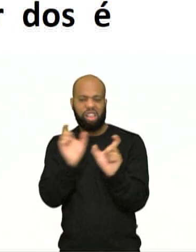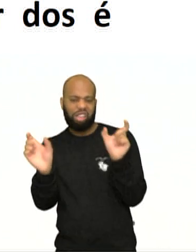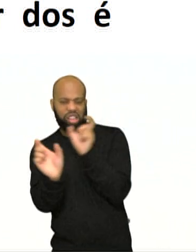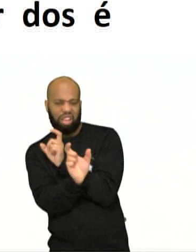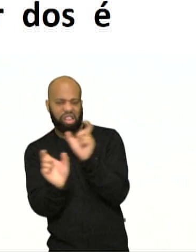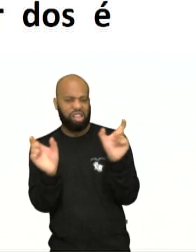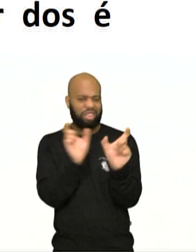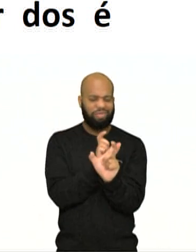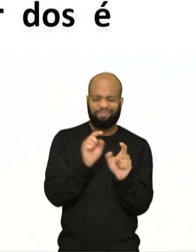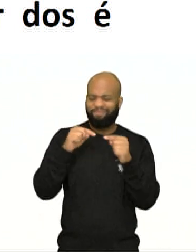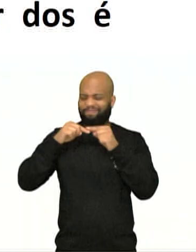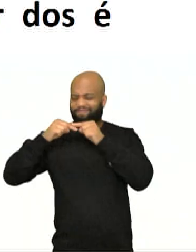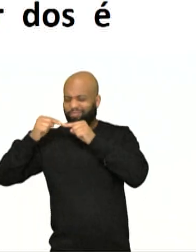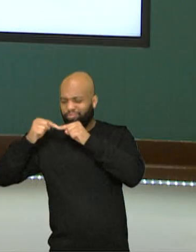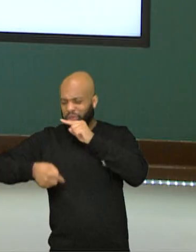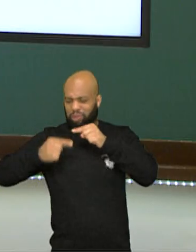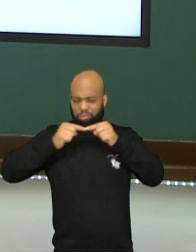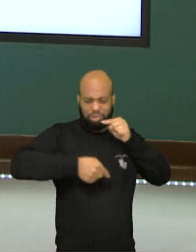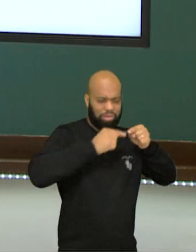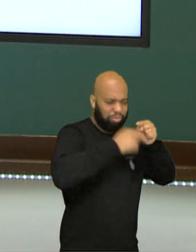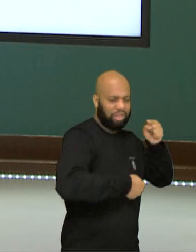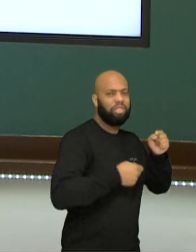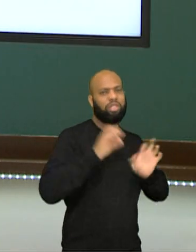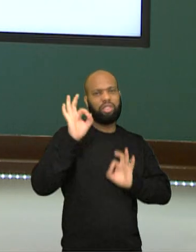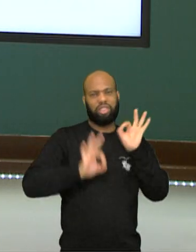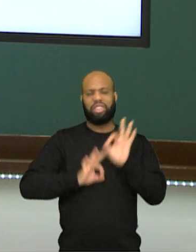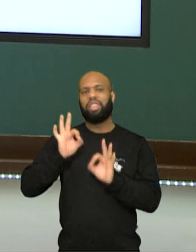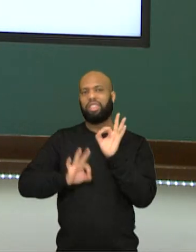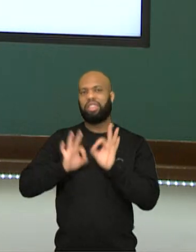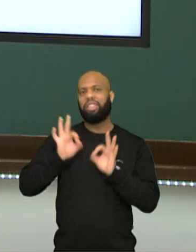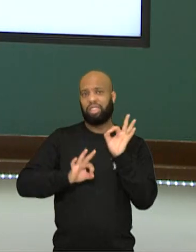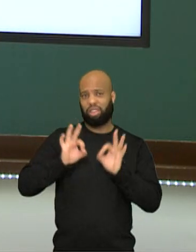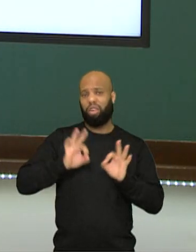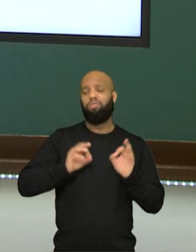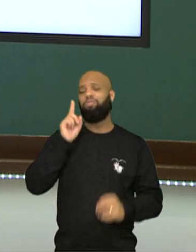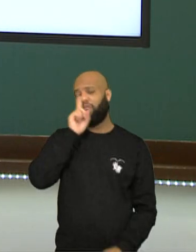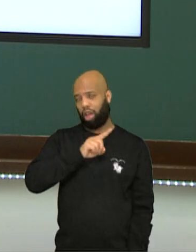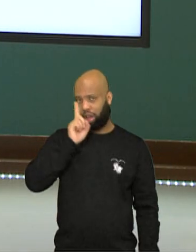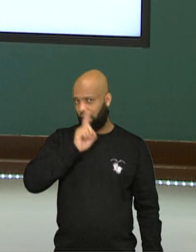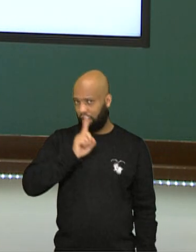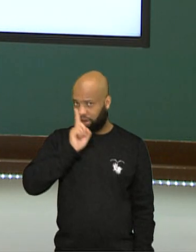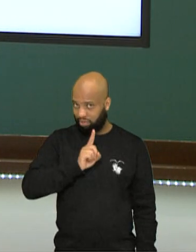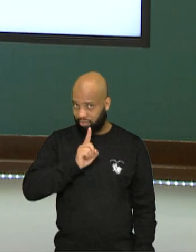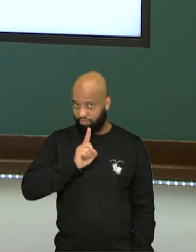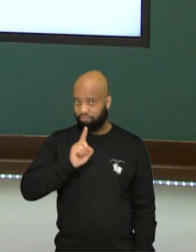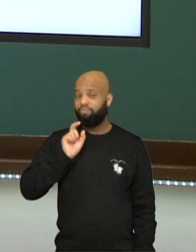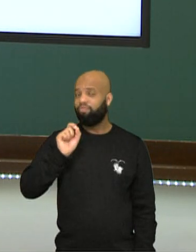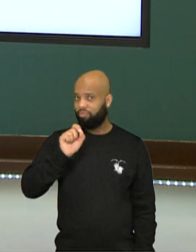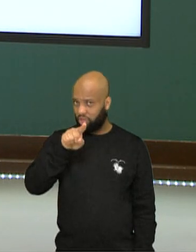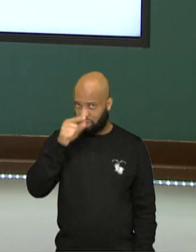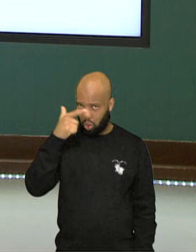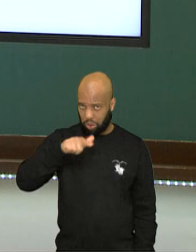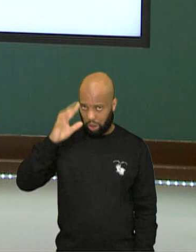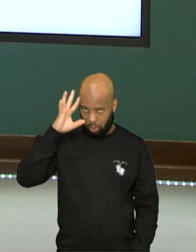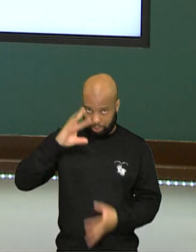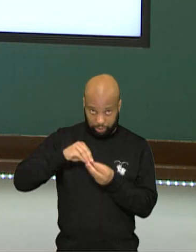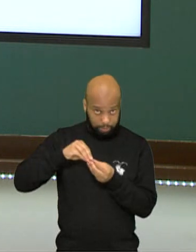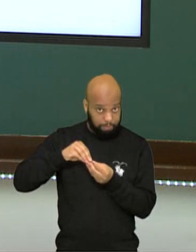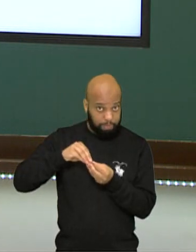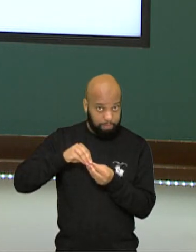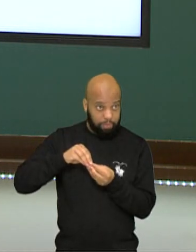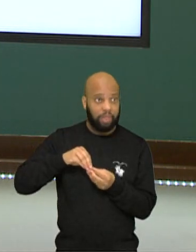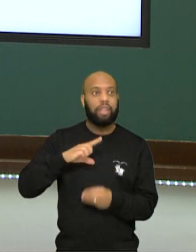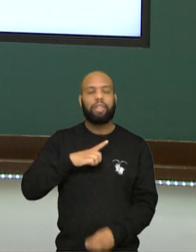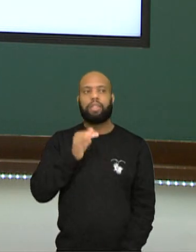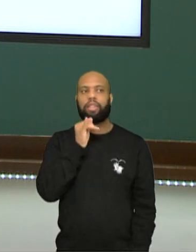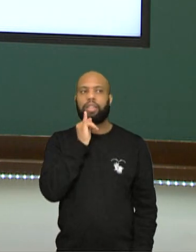mas a sua organização está desordenada aí no texto. Você consegue compreender? Temos